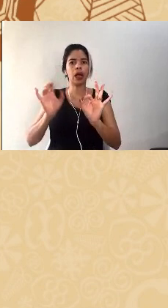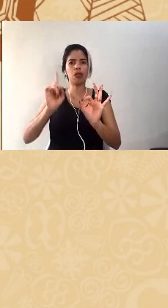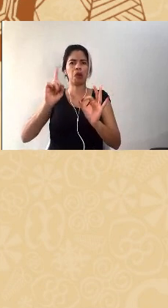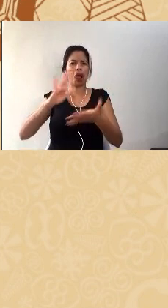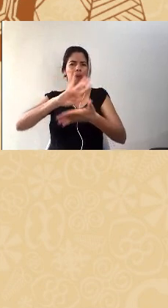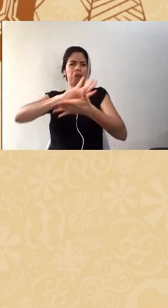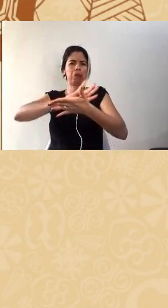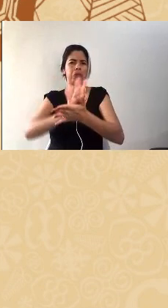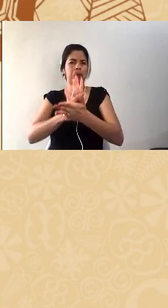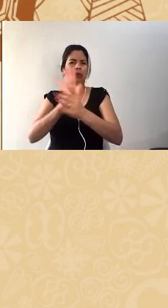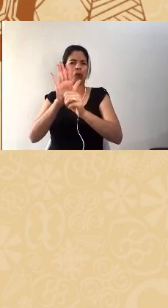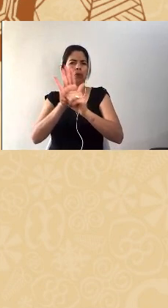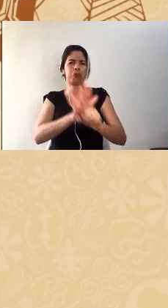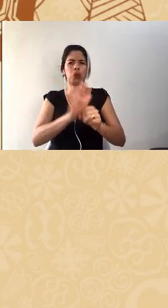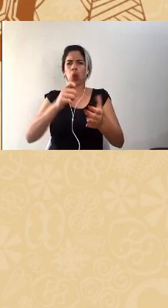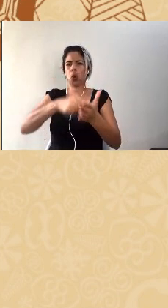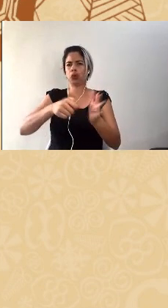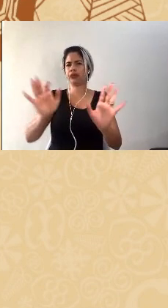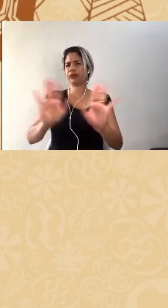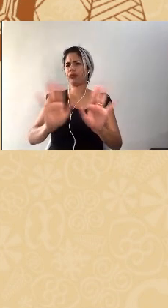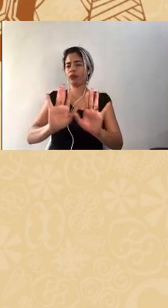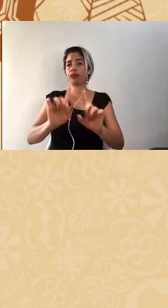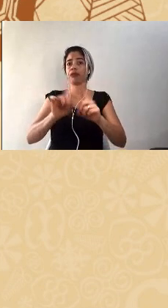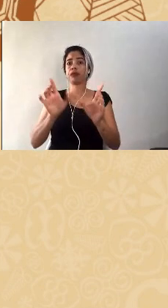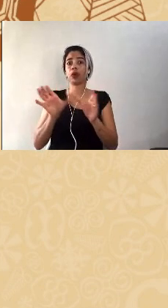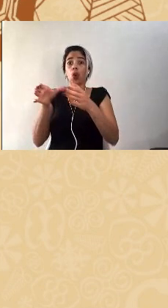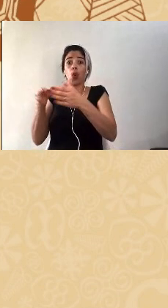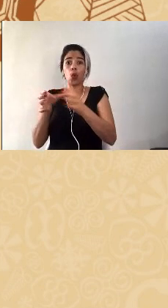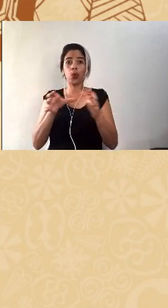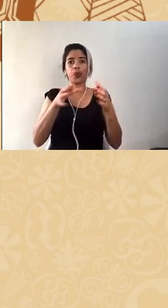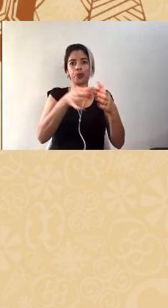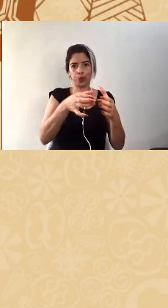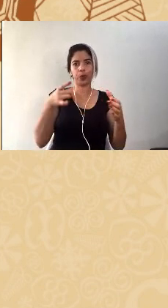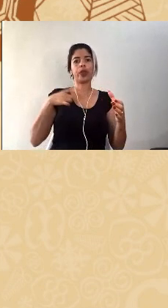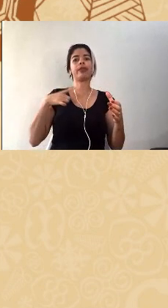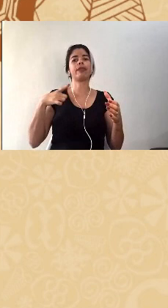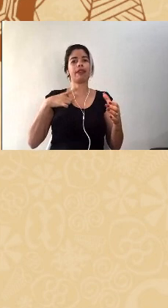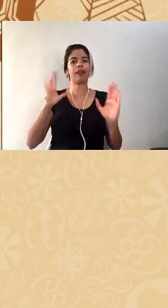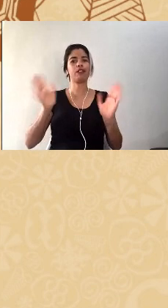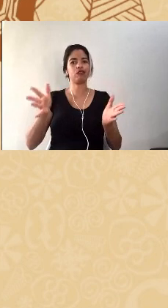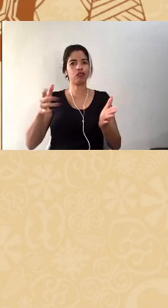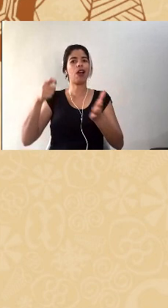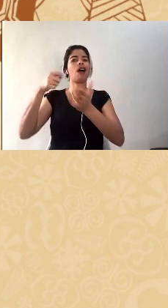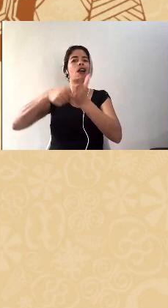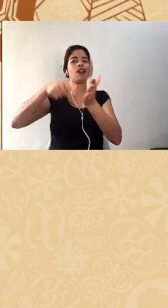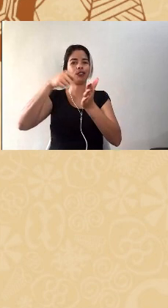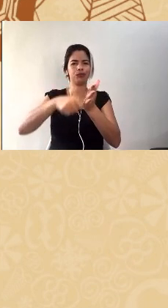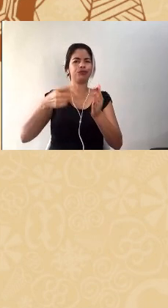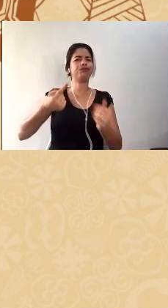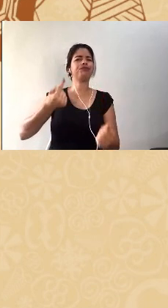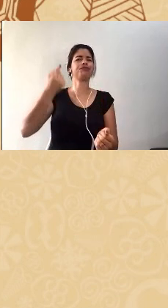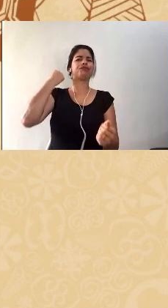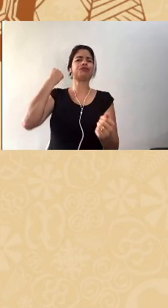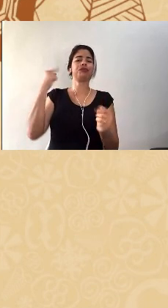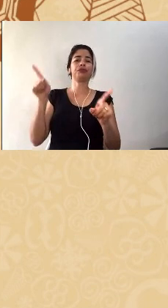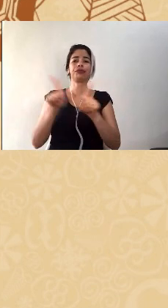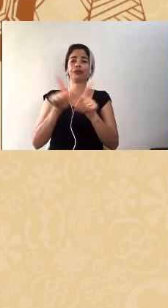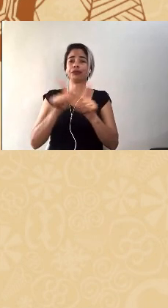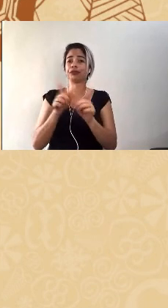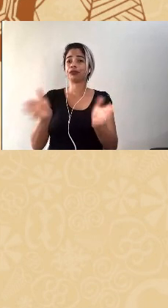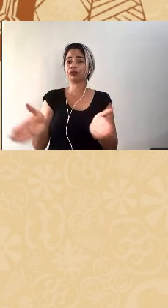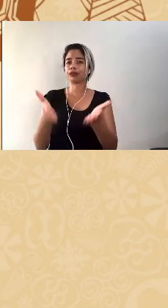que a interseção das categorias ela já está presente aqui nas lutas do movimento negro. Vai estimular